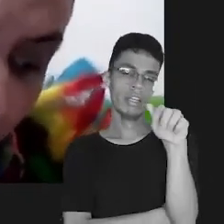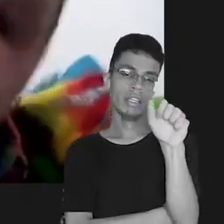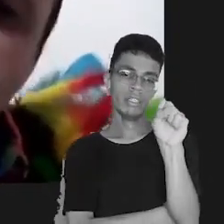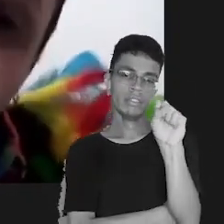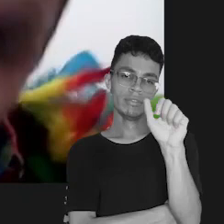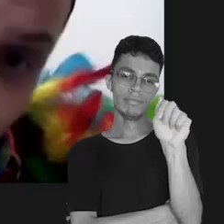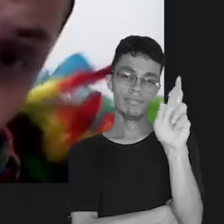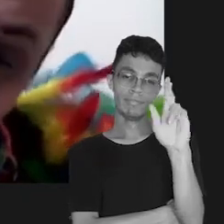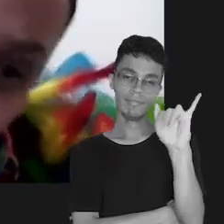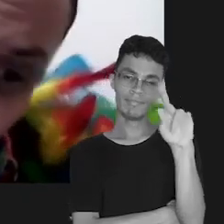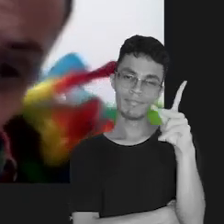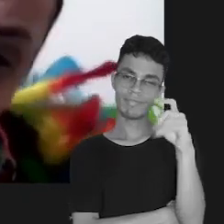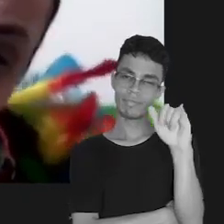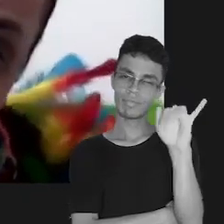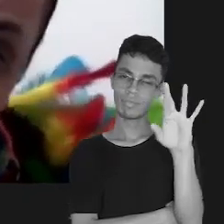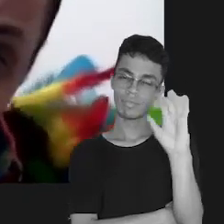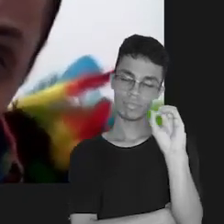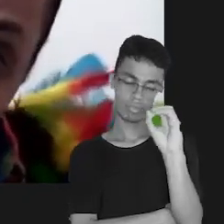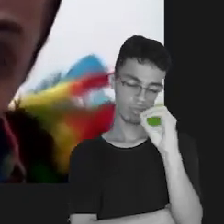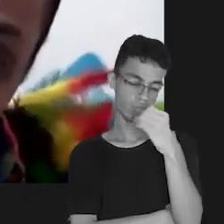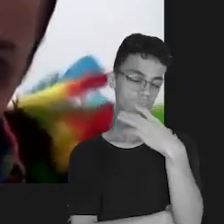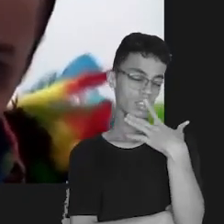Passarinheiro, bem.